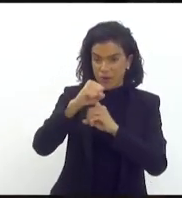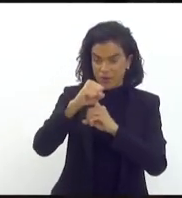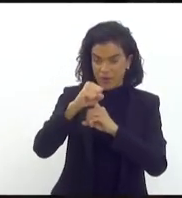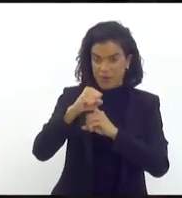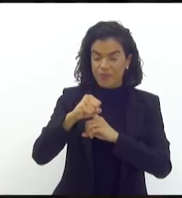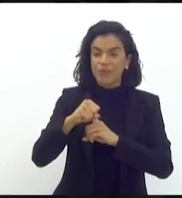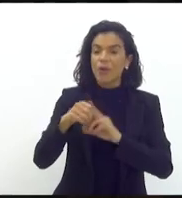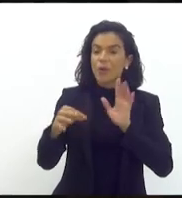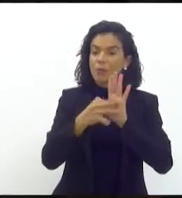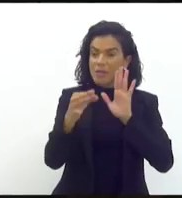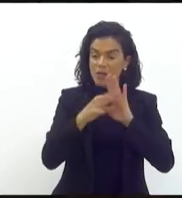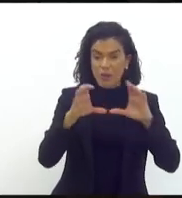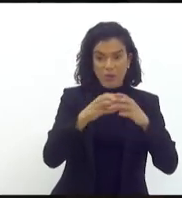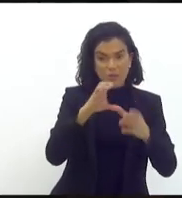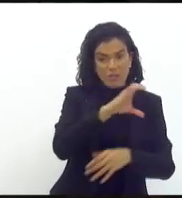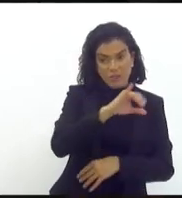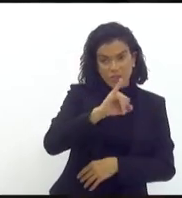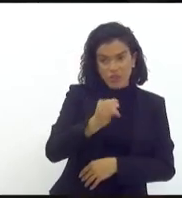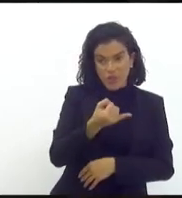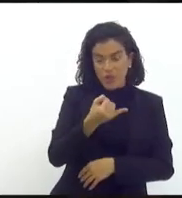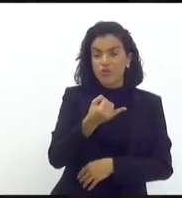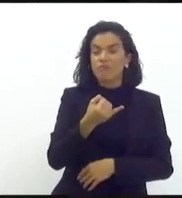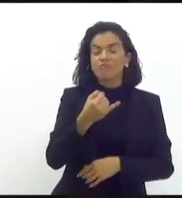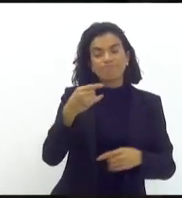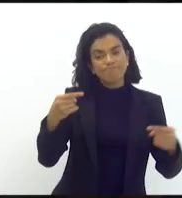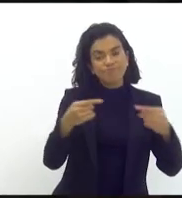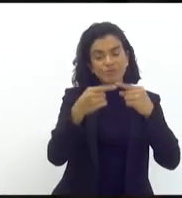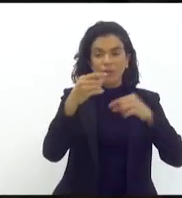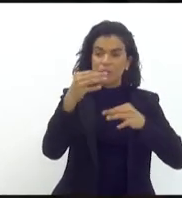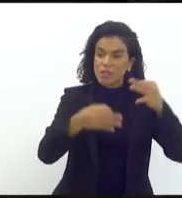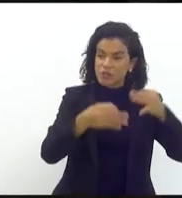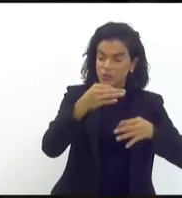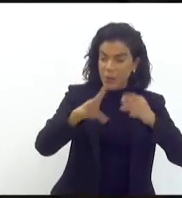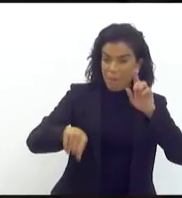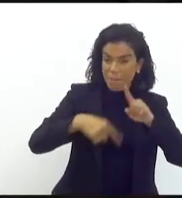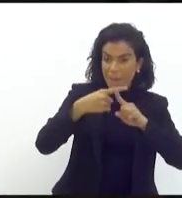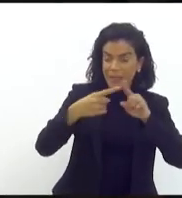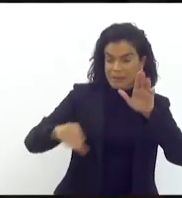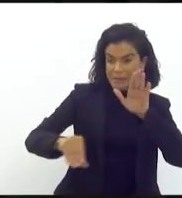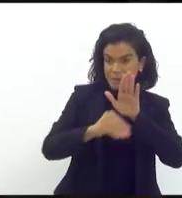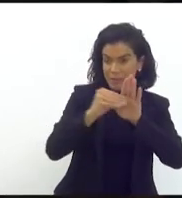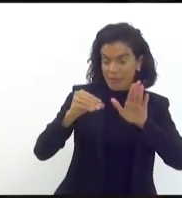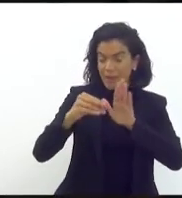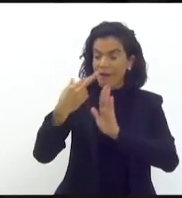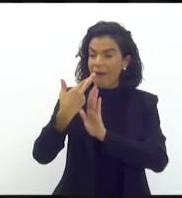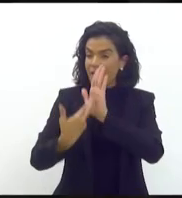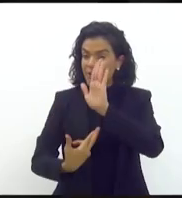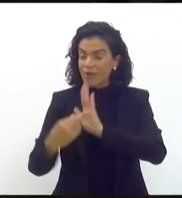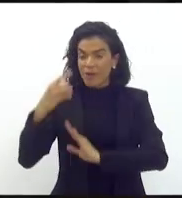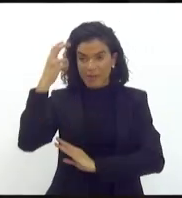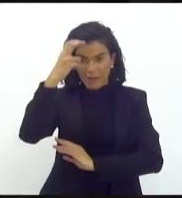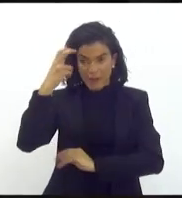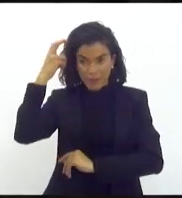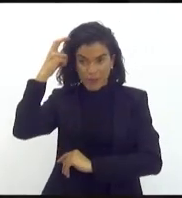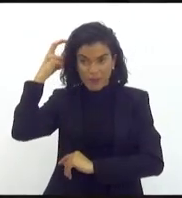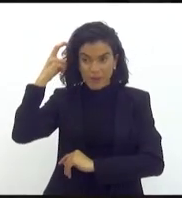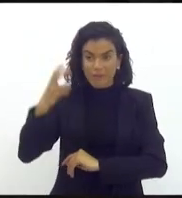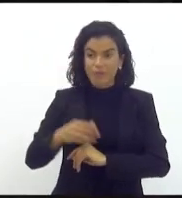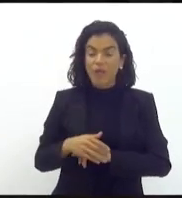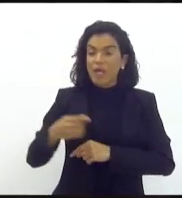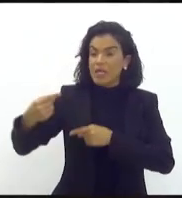parecer da comissão de constituição e justiça pela juridicidade com emenda relatora deputada Verônica Lima